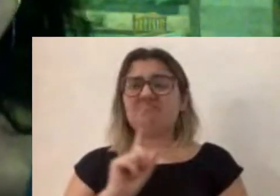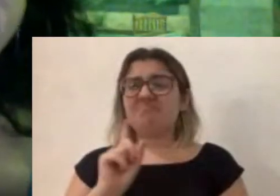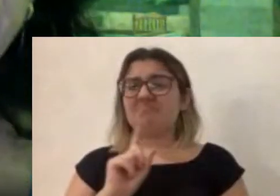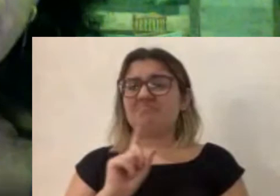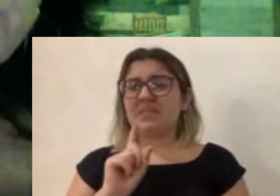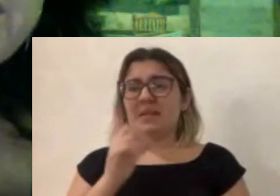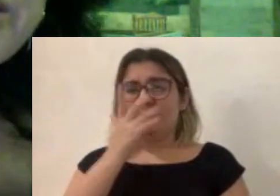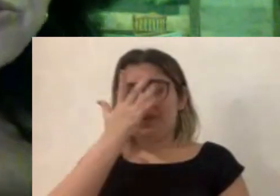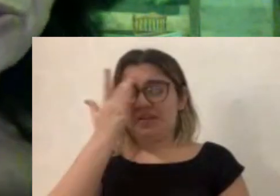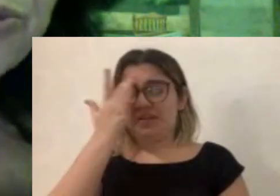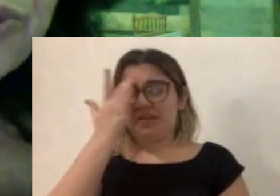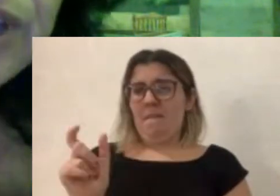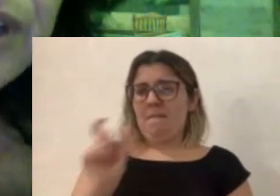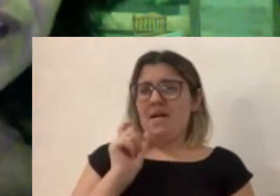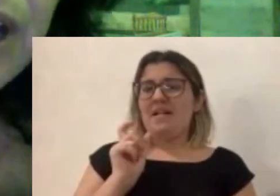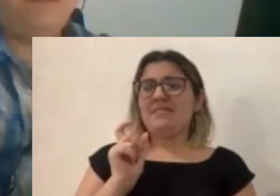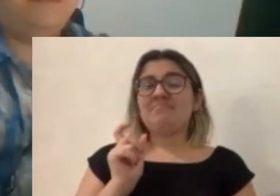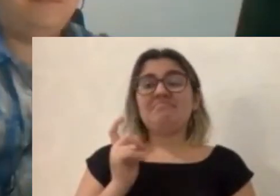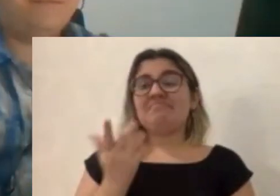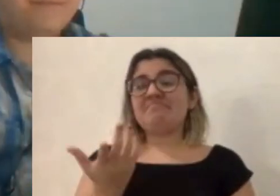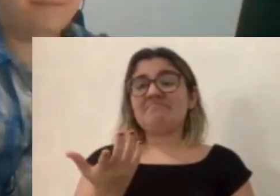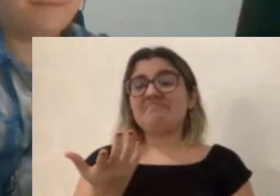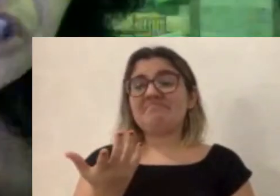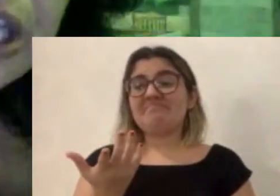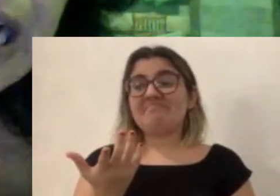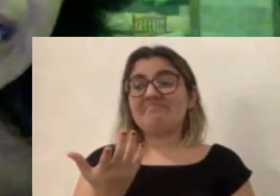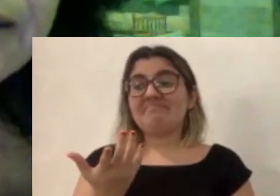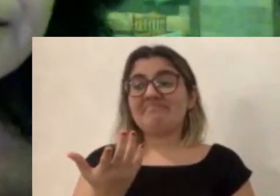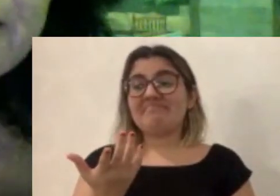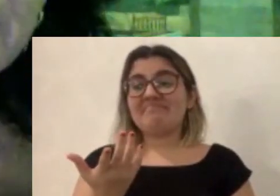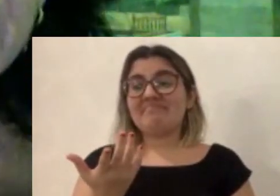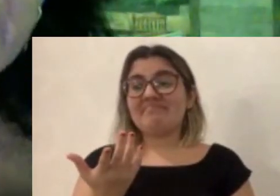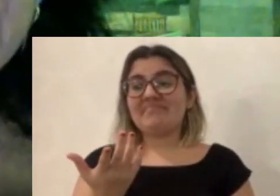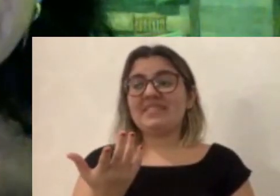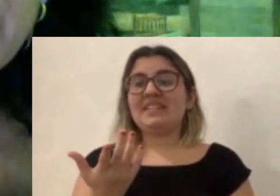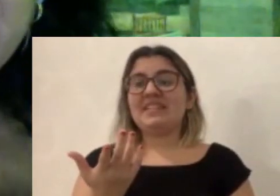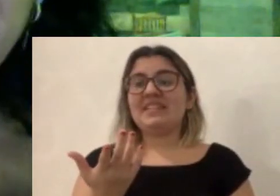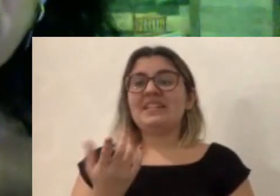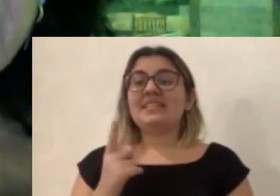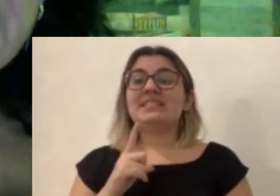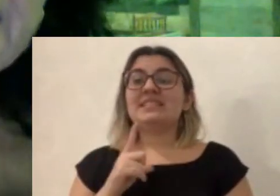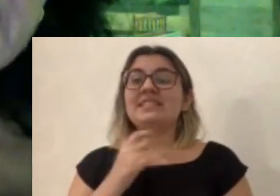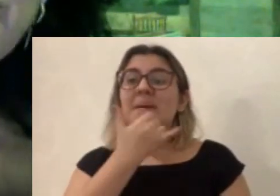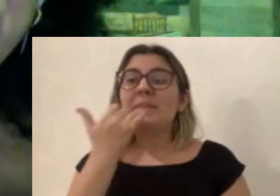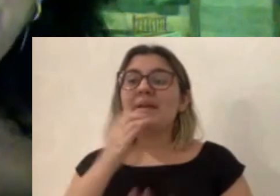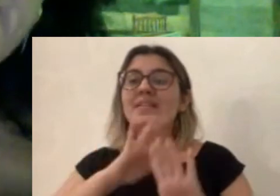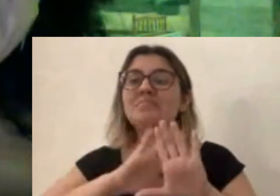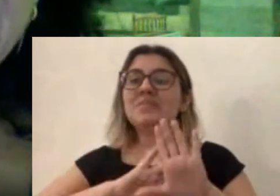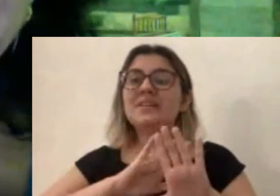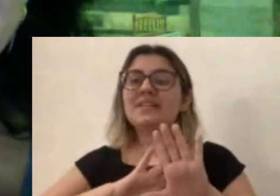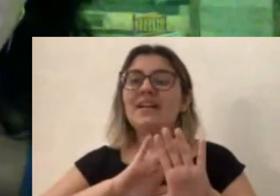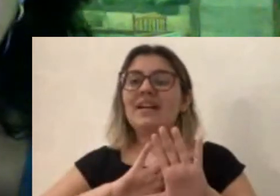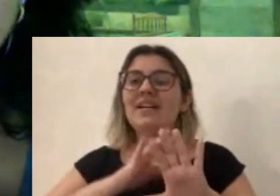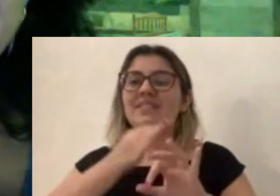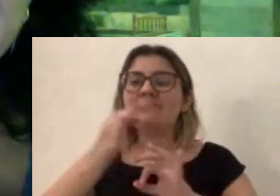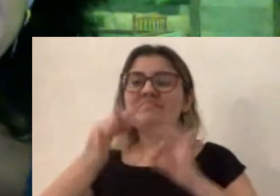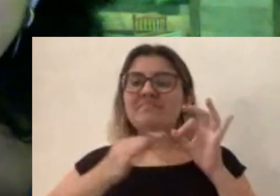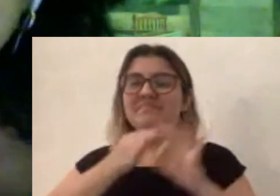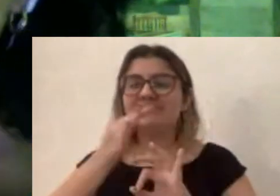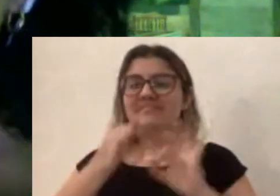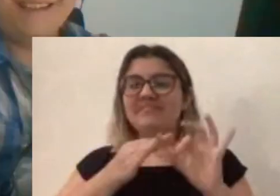pejorativa, assim, eu não me sinto, a não ser que alguém queira me xingar, né, e aí temos as intenções, né, nas